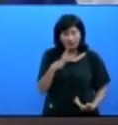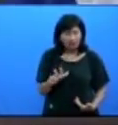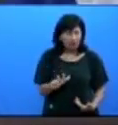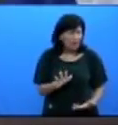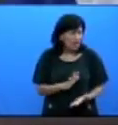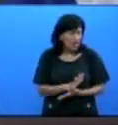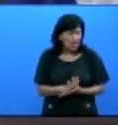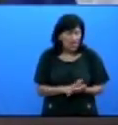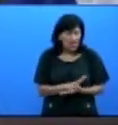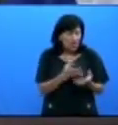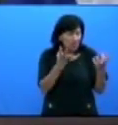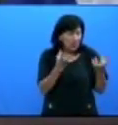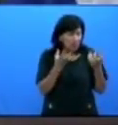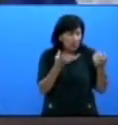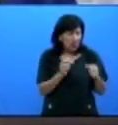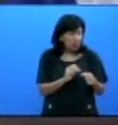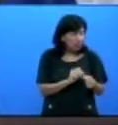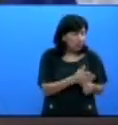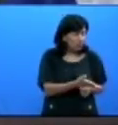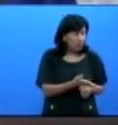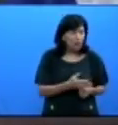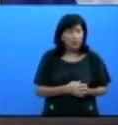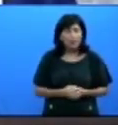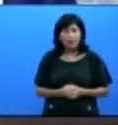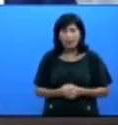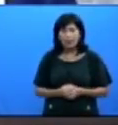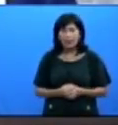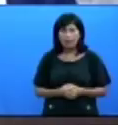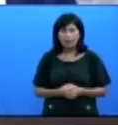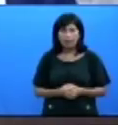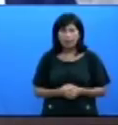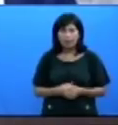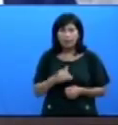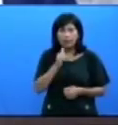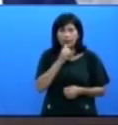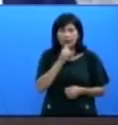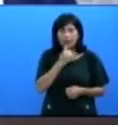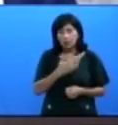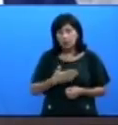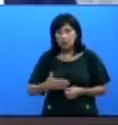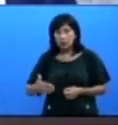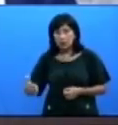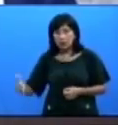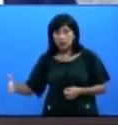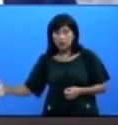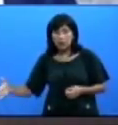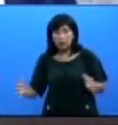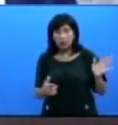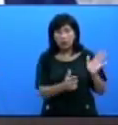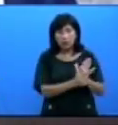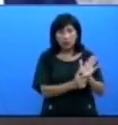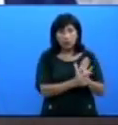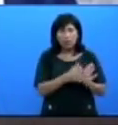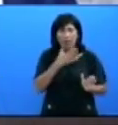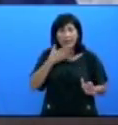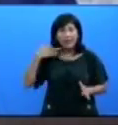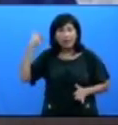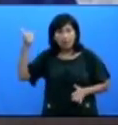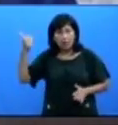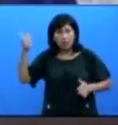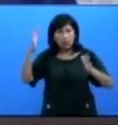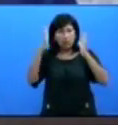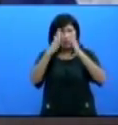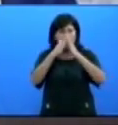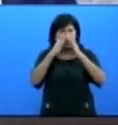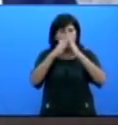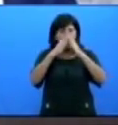comentar algumas do nosso gabinete, por exemplo, né, as emendas com relação a melhorias na capela